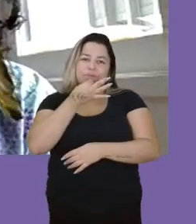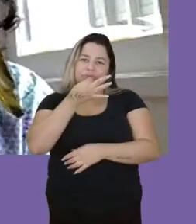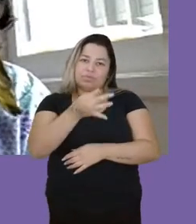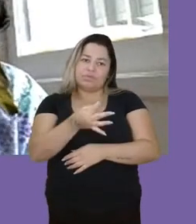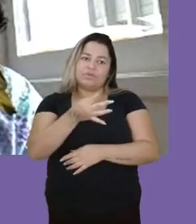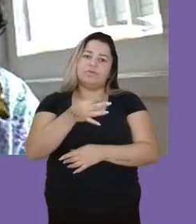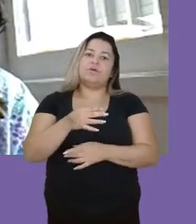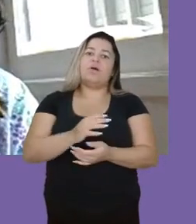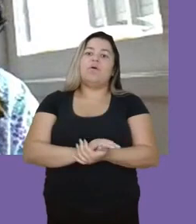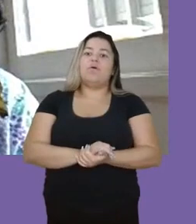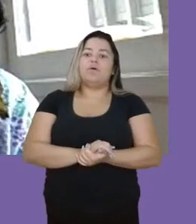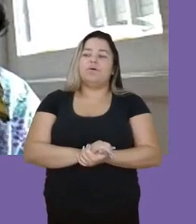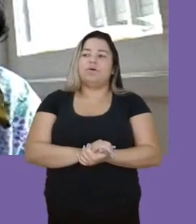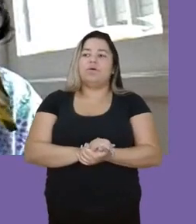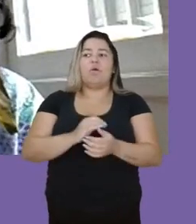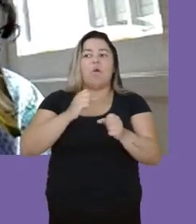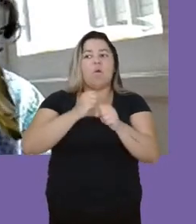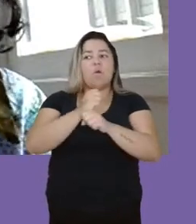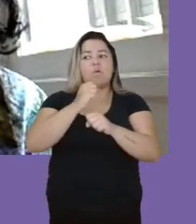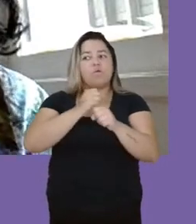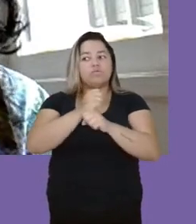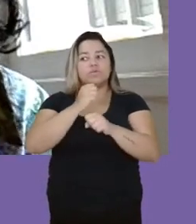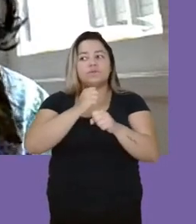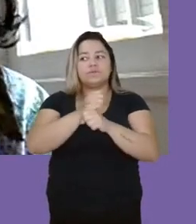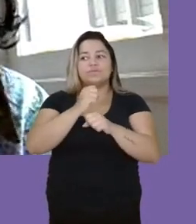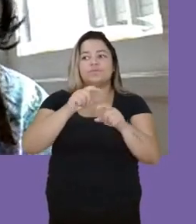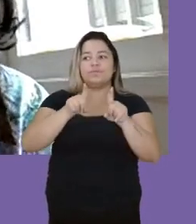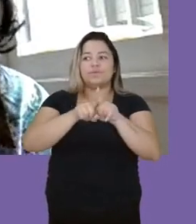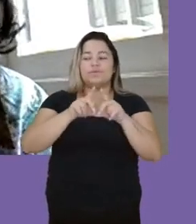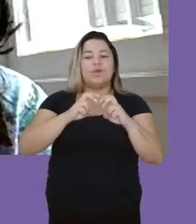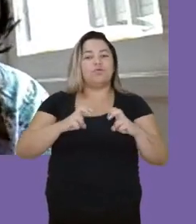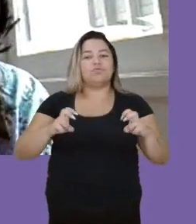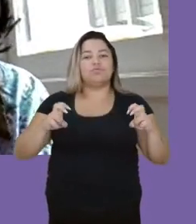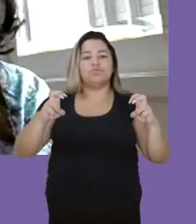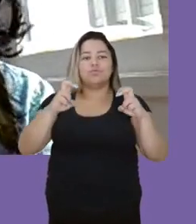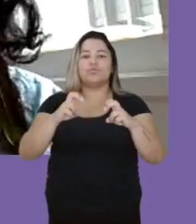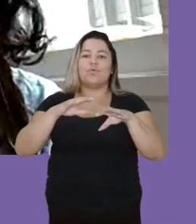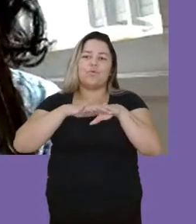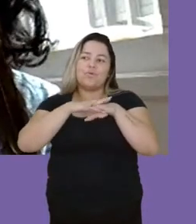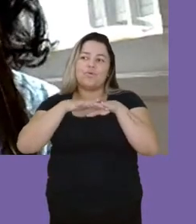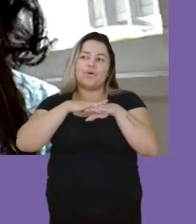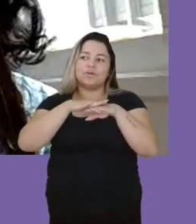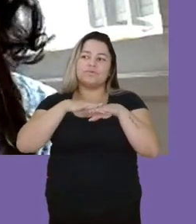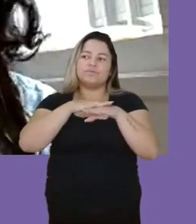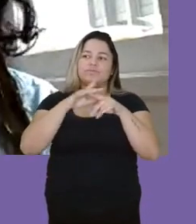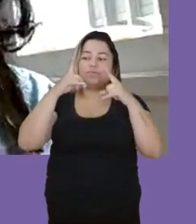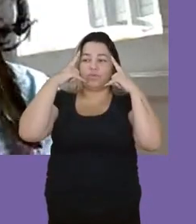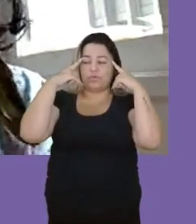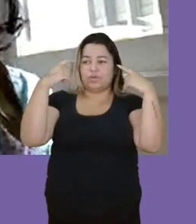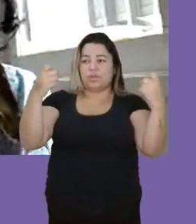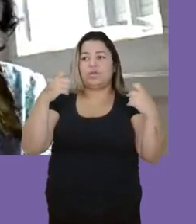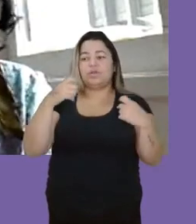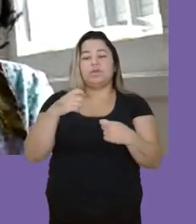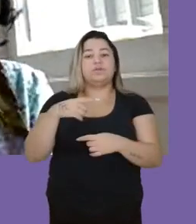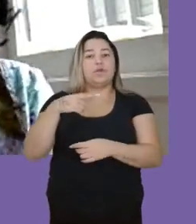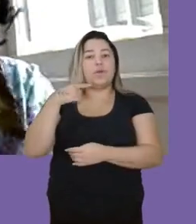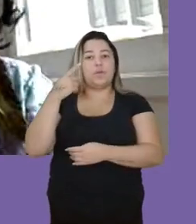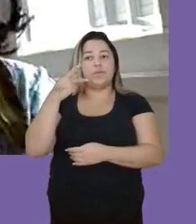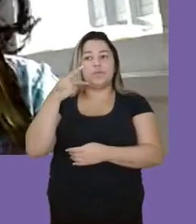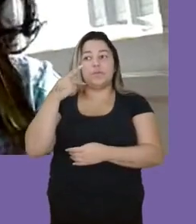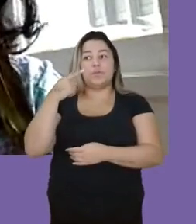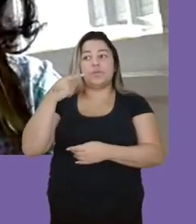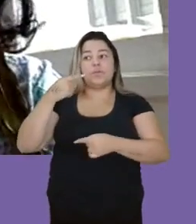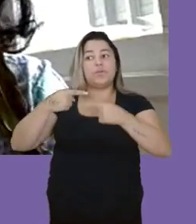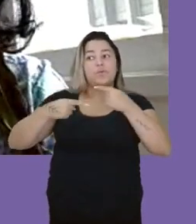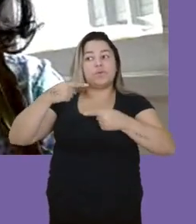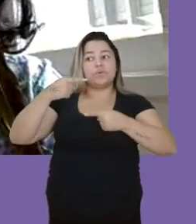e construir essa roda de conversa, né, que a gente teve sobre violência política contra